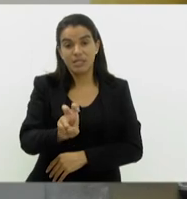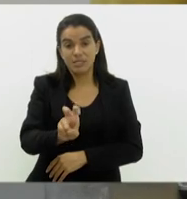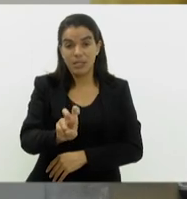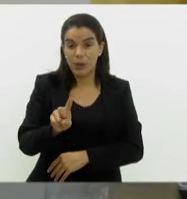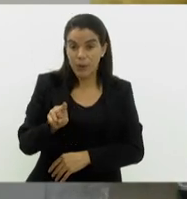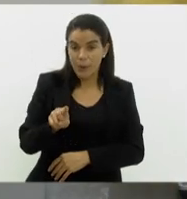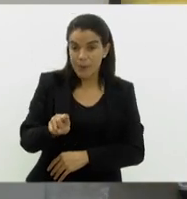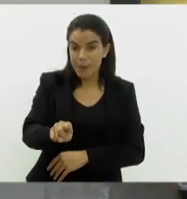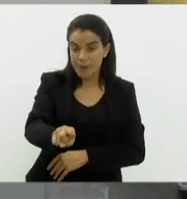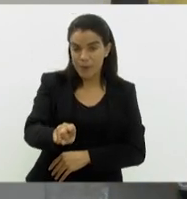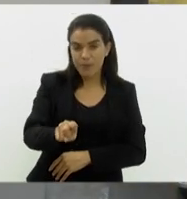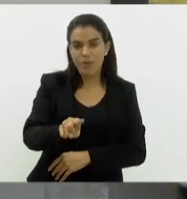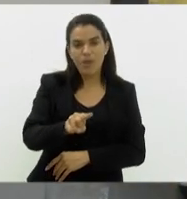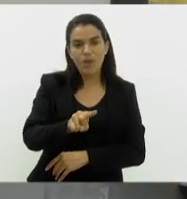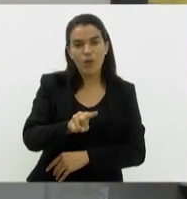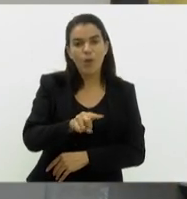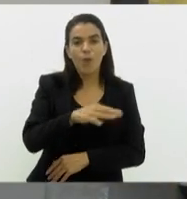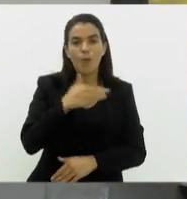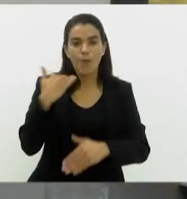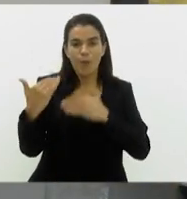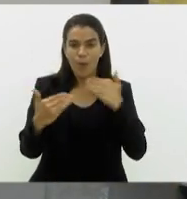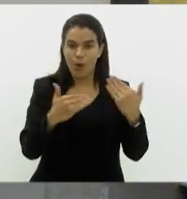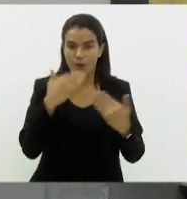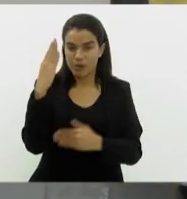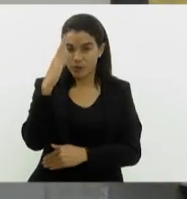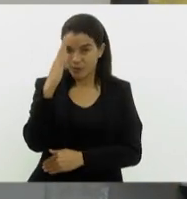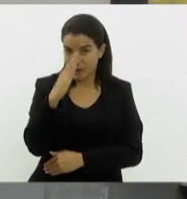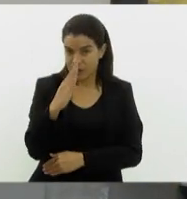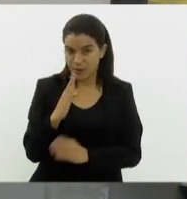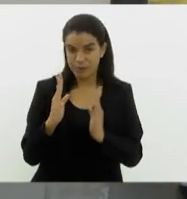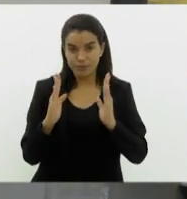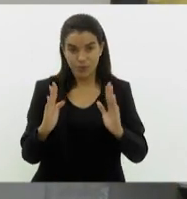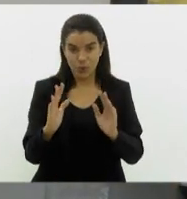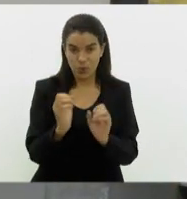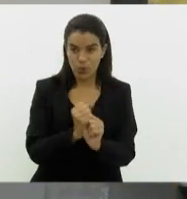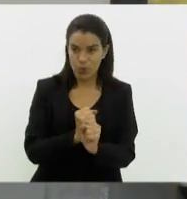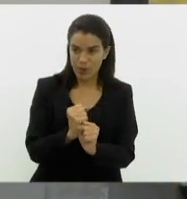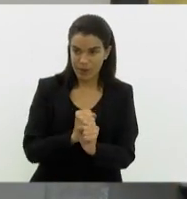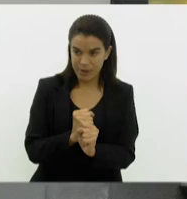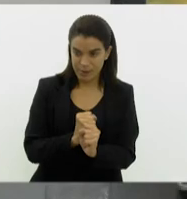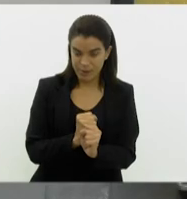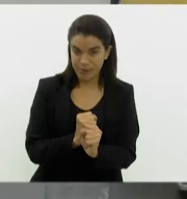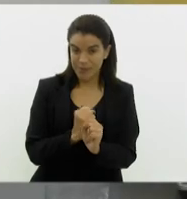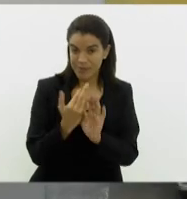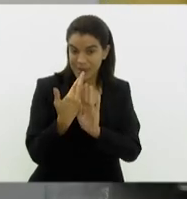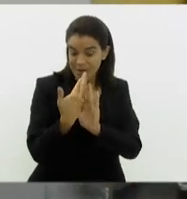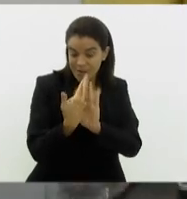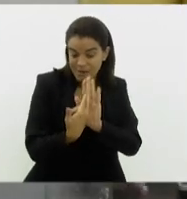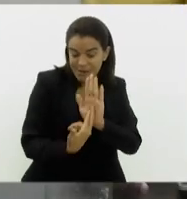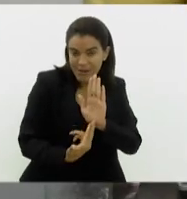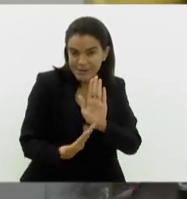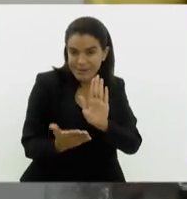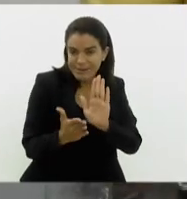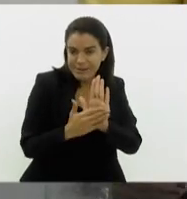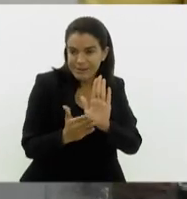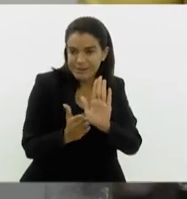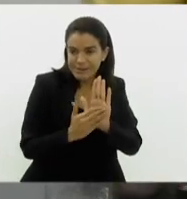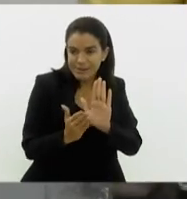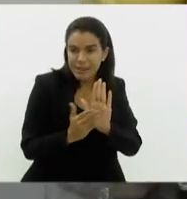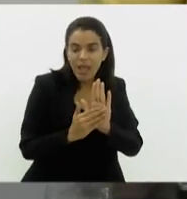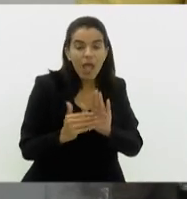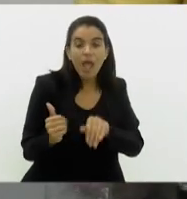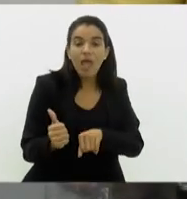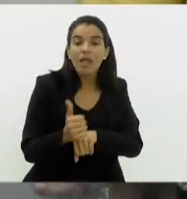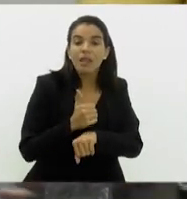65.000 homicídios no Brasil por ano esse relatório ele é